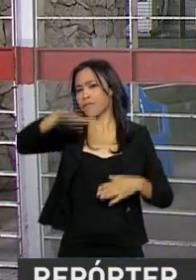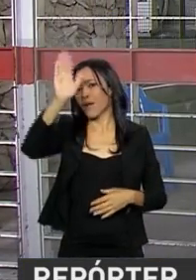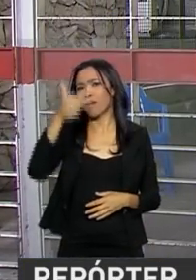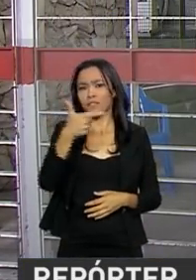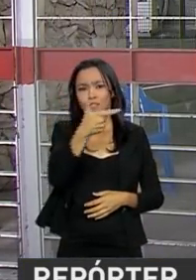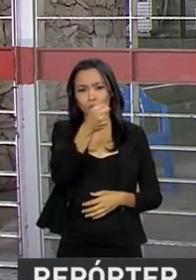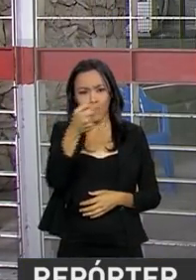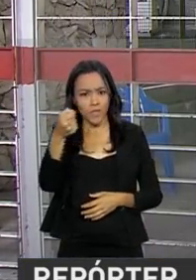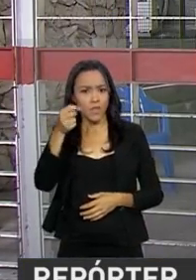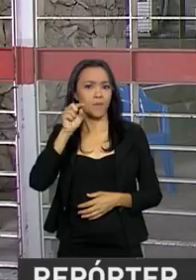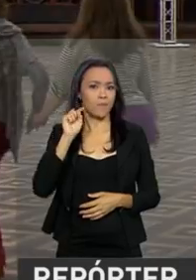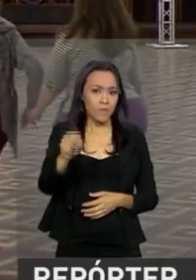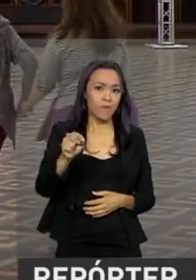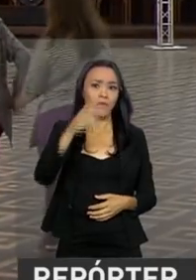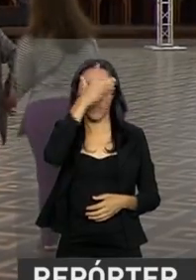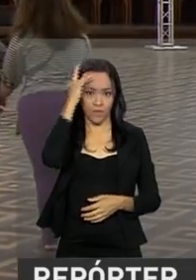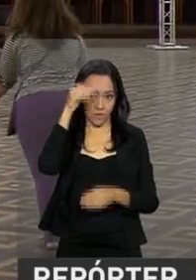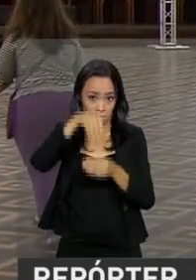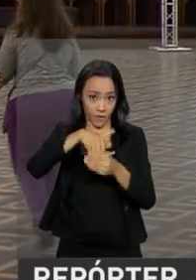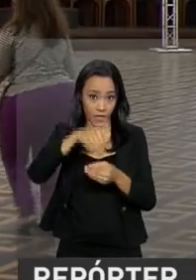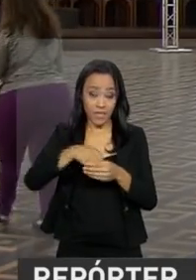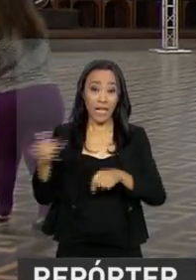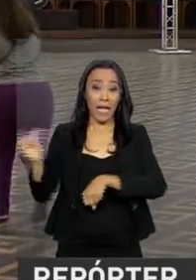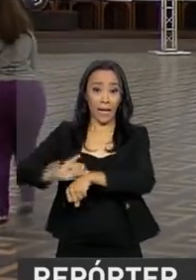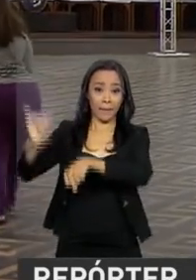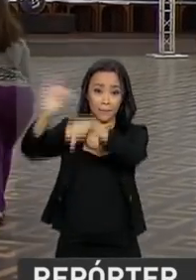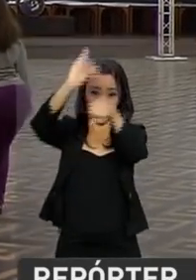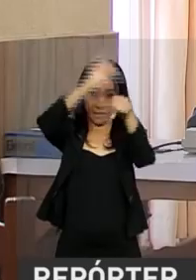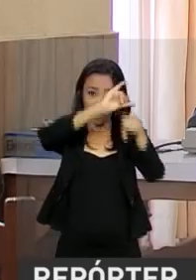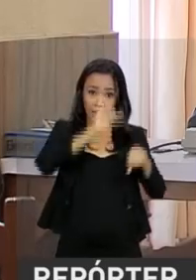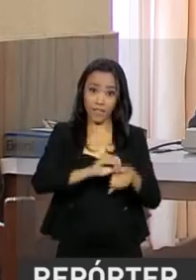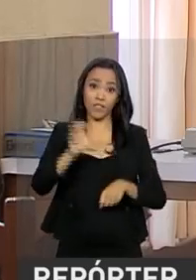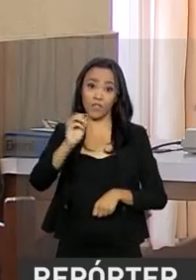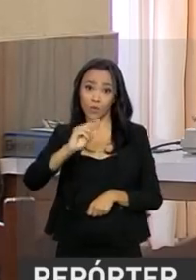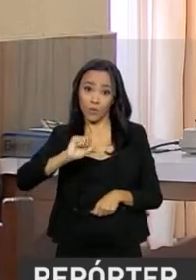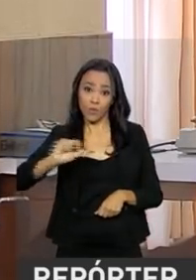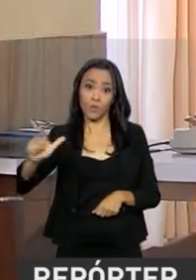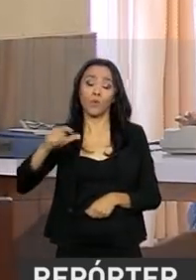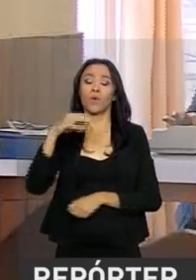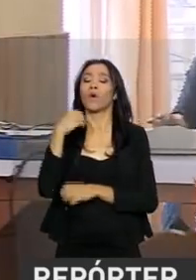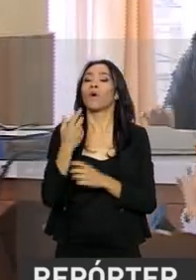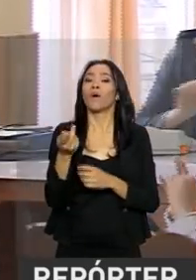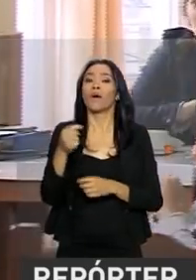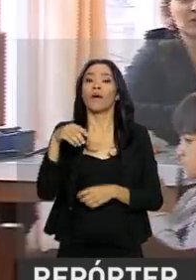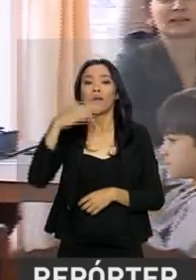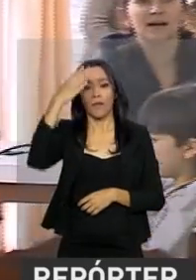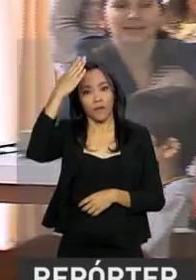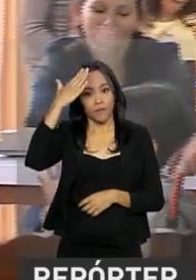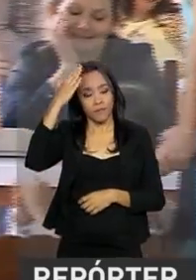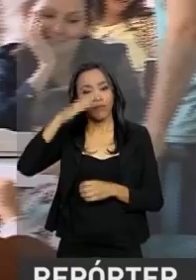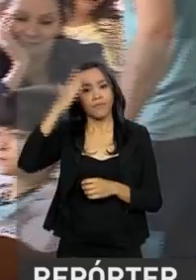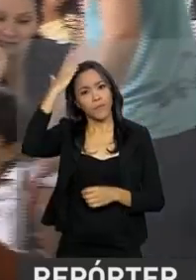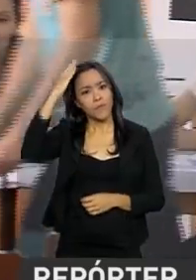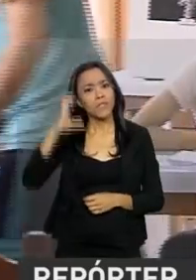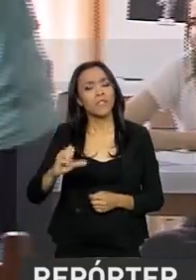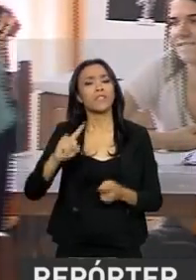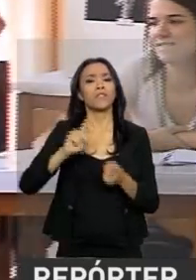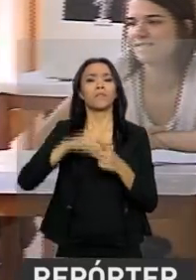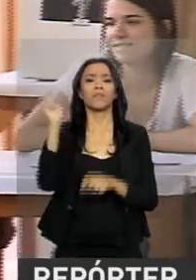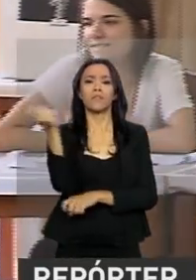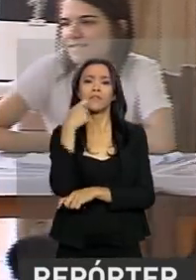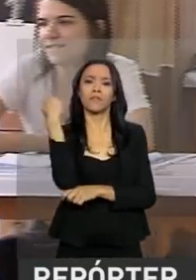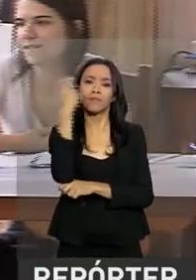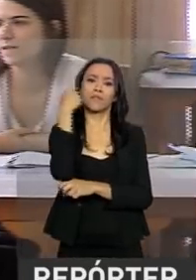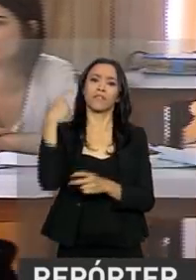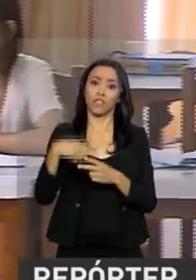200.000 eleitores entre as capitais da Região Sul Curitiba Santa Catarina e Rio Grande do Sul tiveram